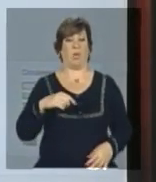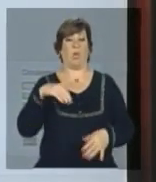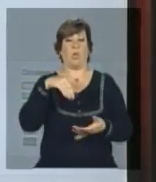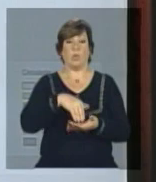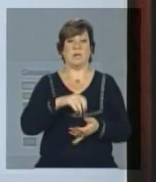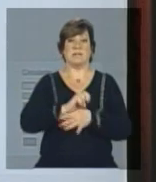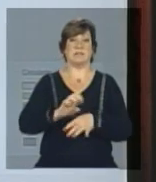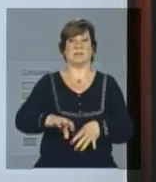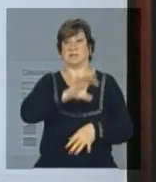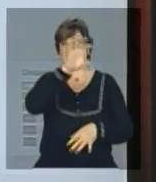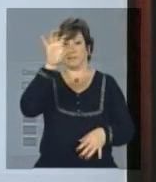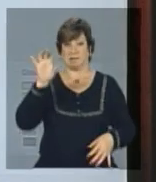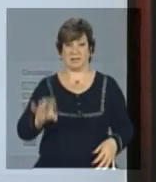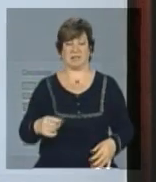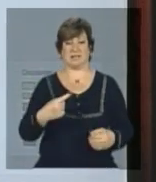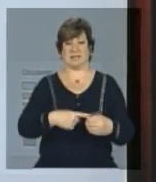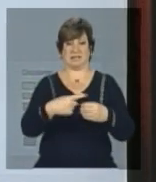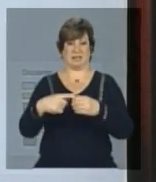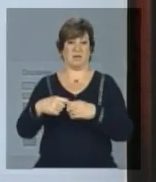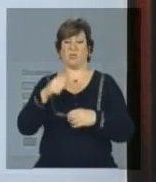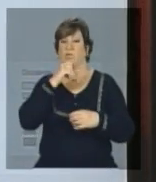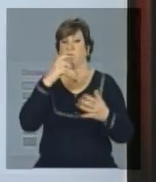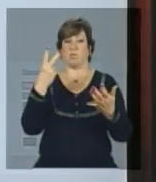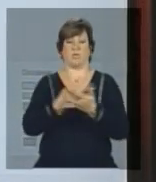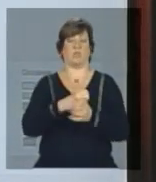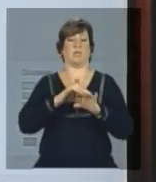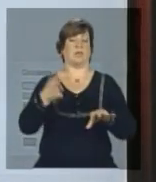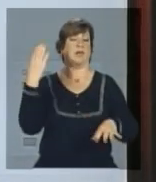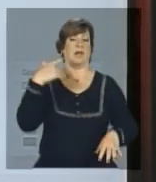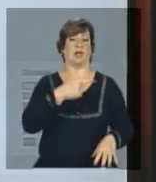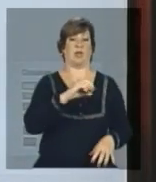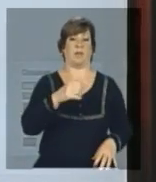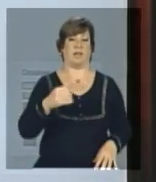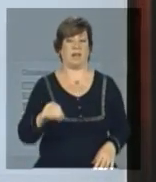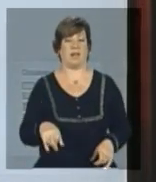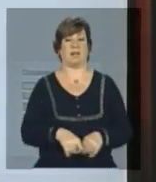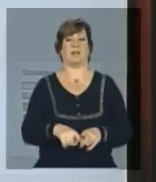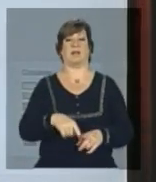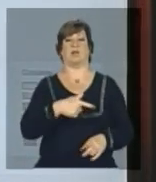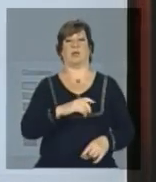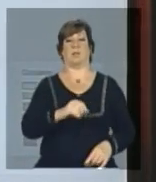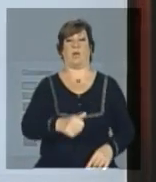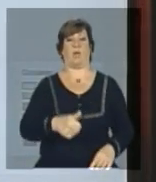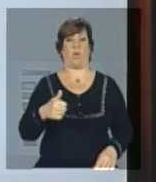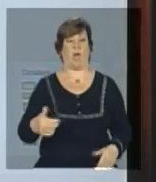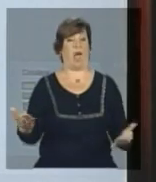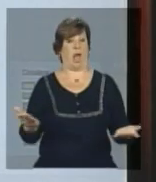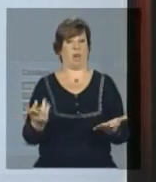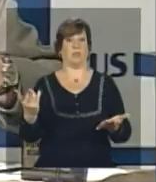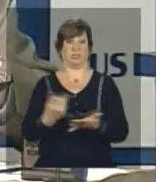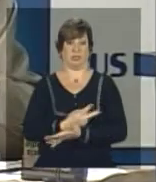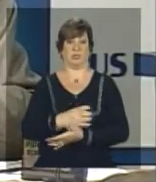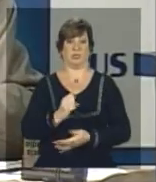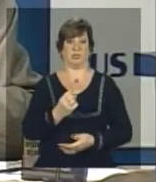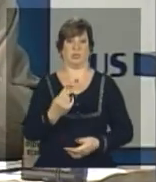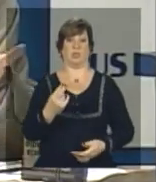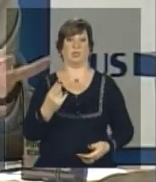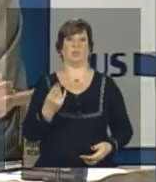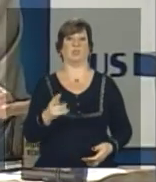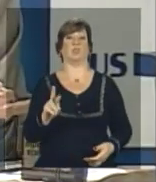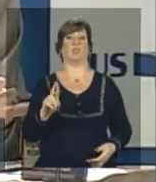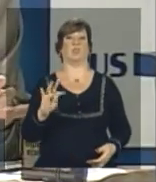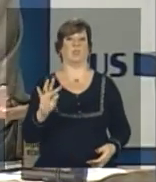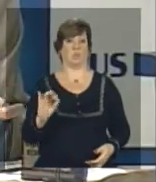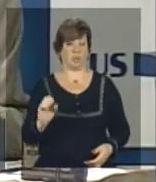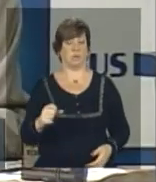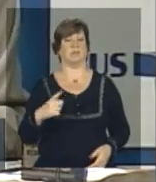cidades que não foram atingidas pela epidemia 2010, pela 2011, né? Tem surtos agora, e tem a